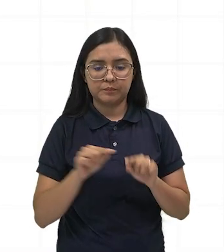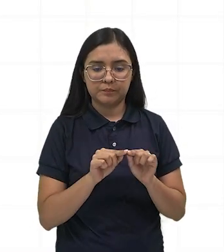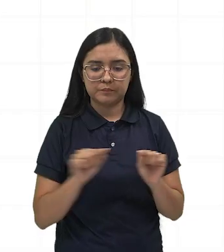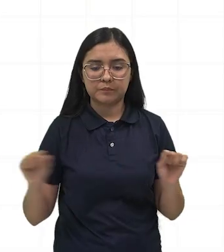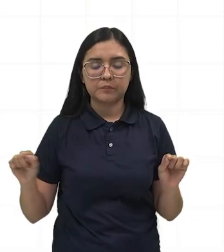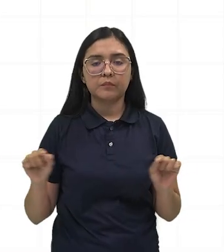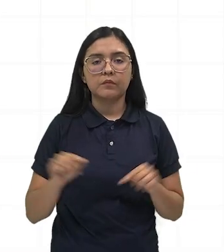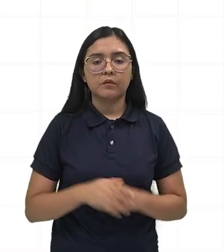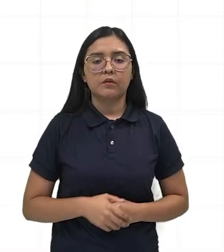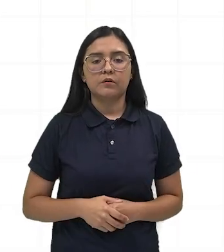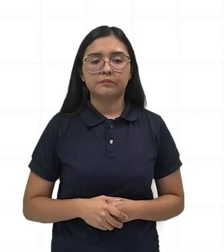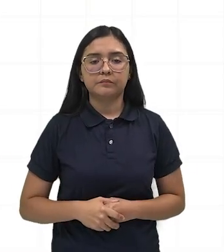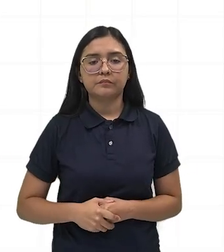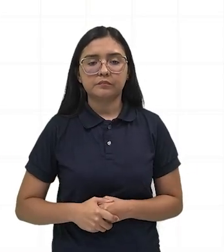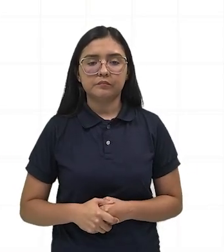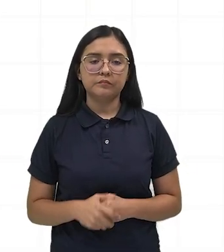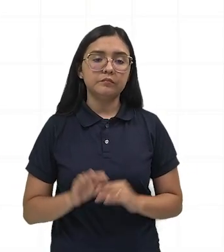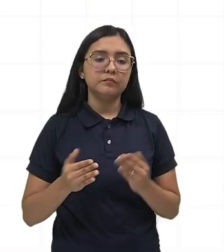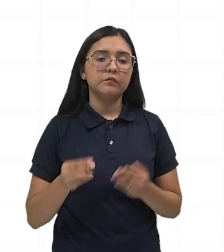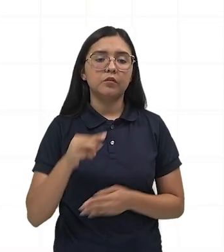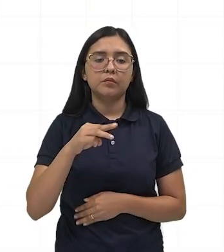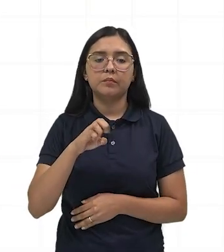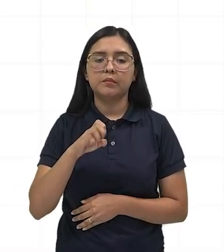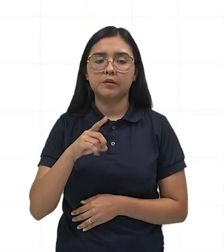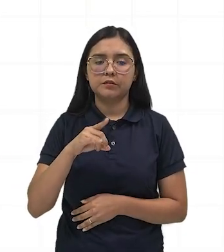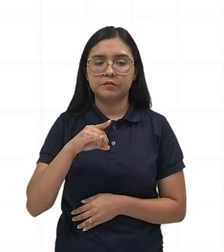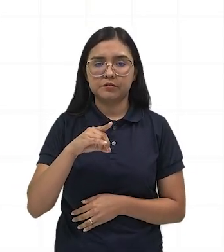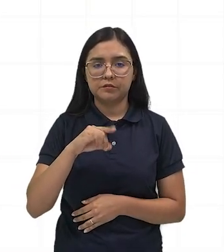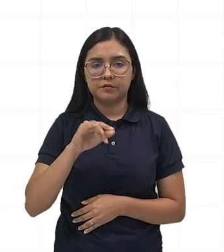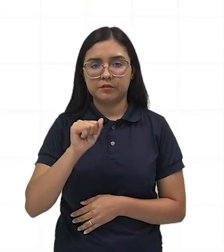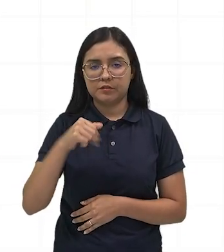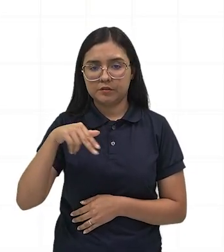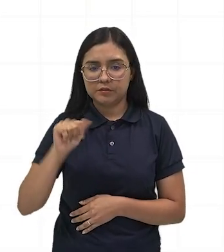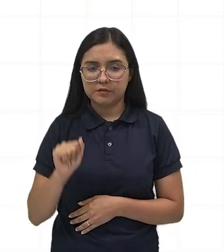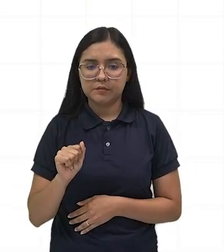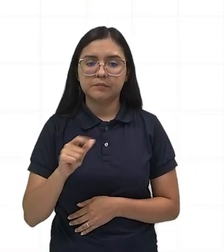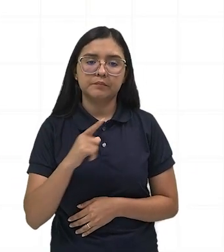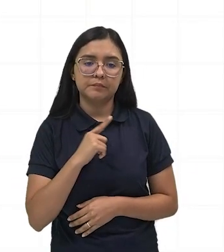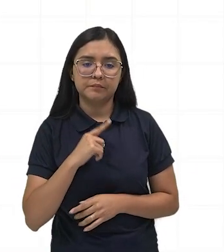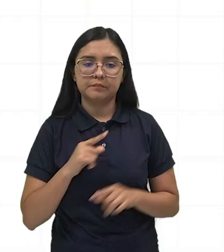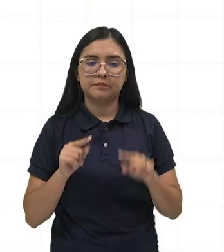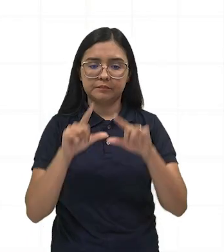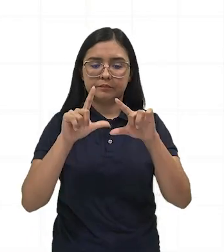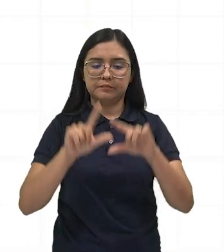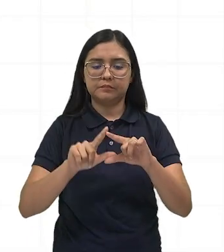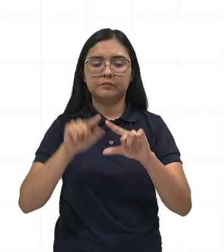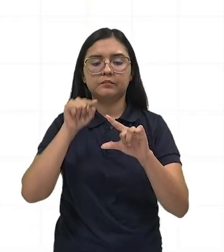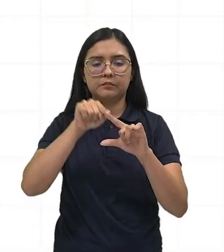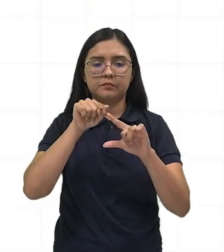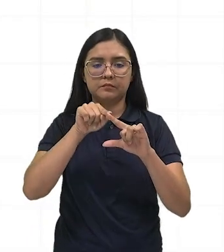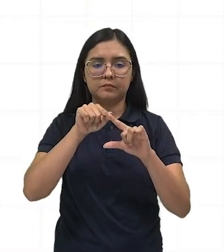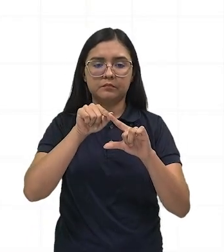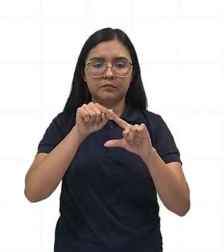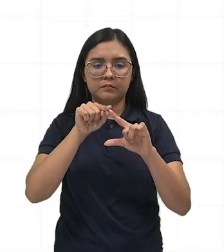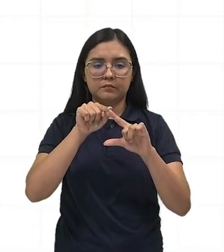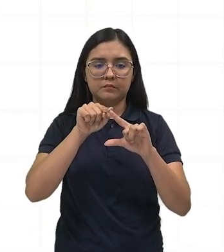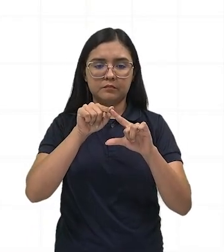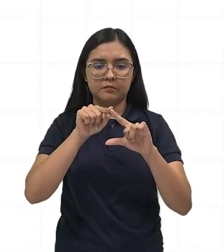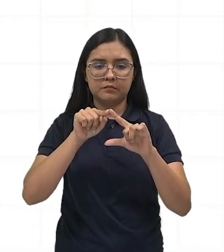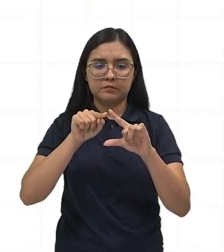Tá? Então, a mediana, ela sai do meu vértice ali oposto e ela